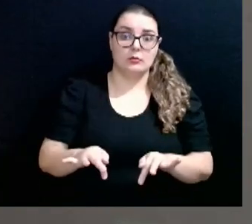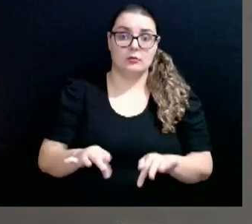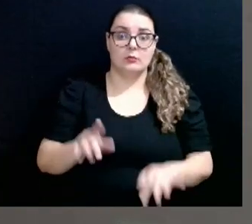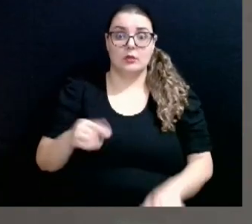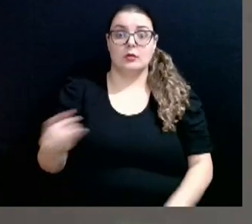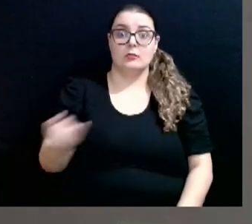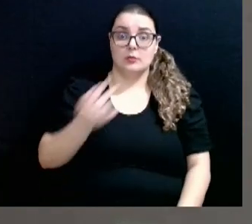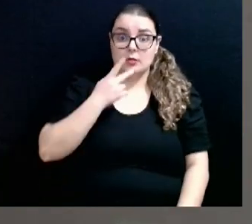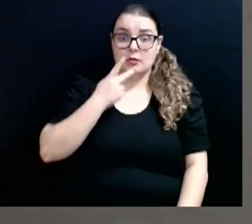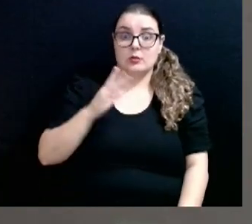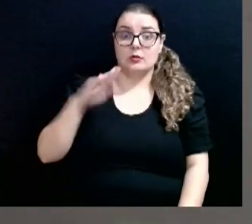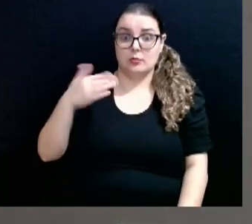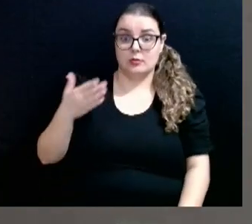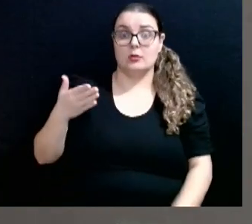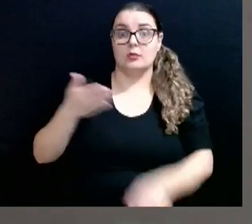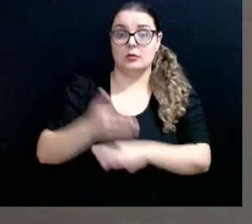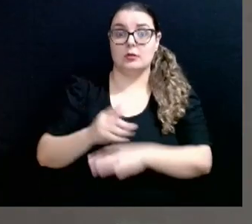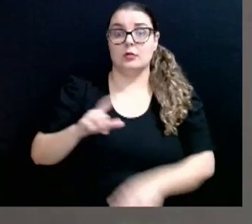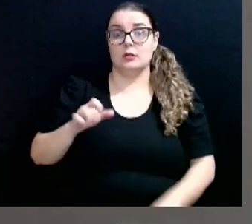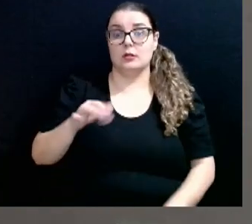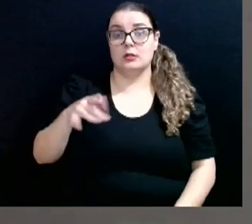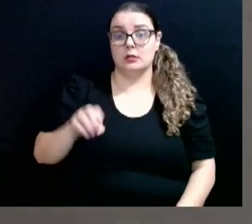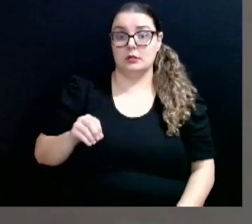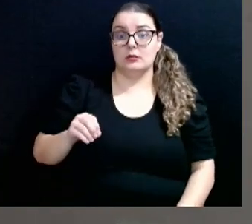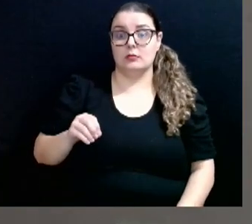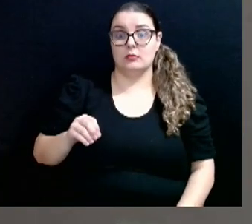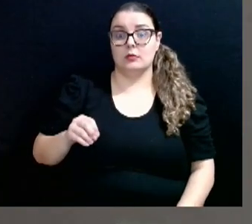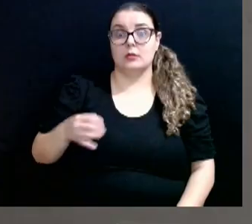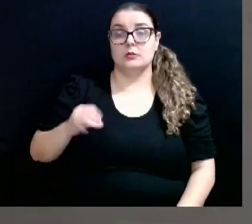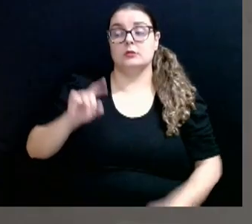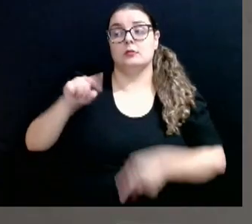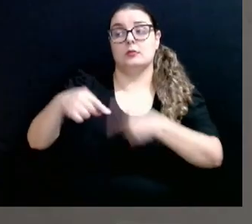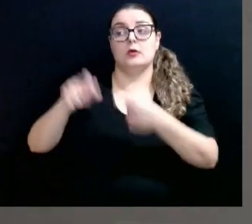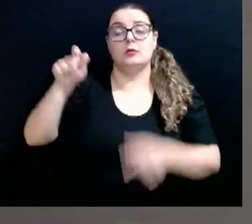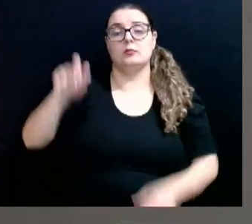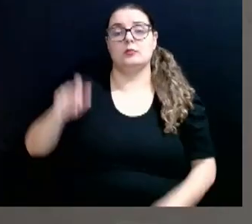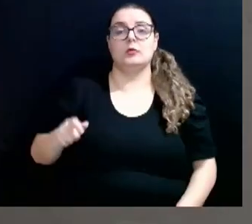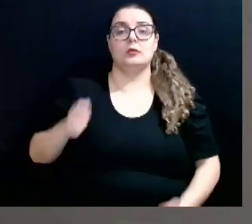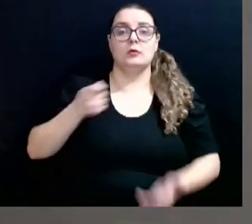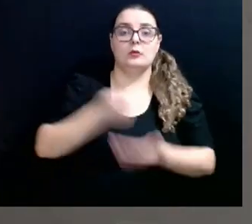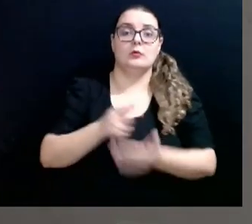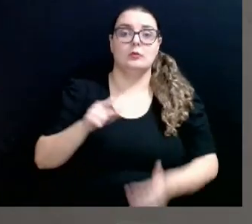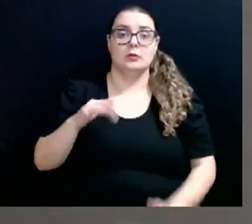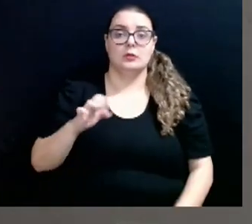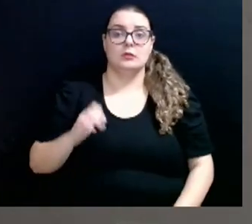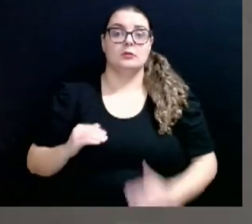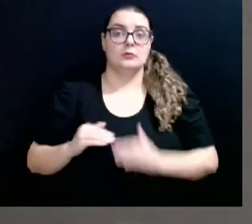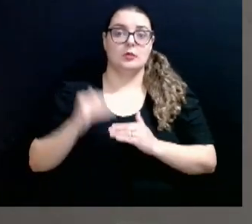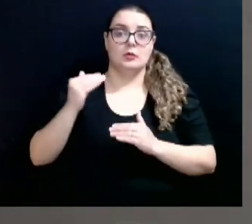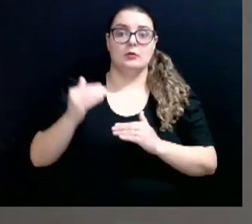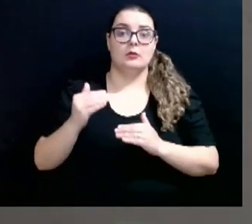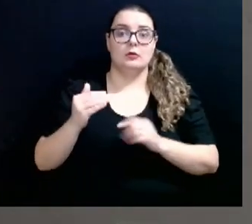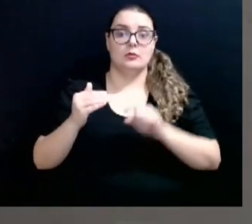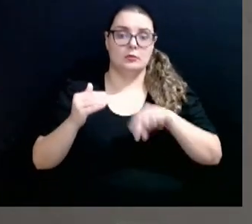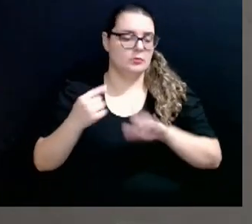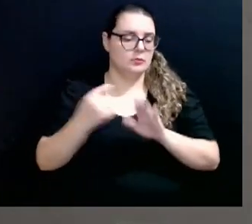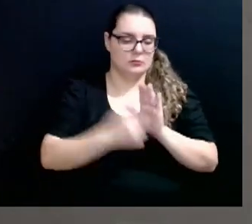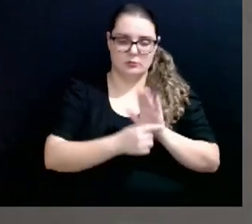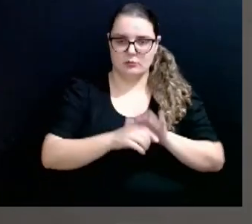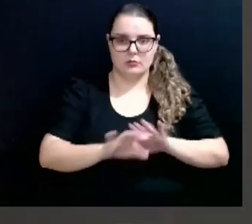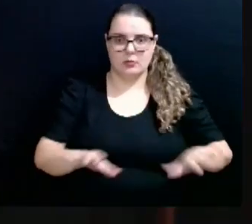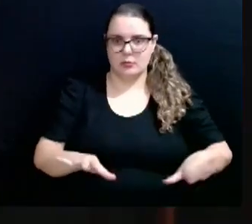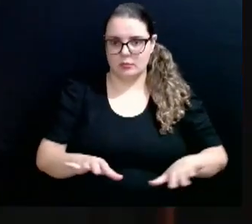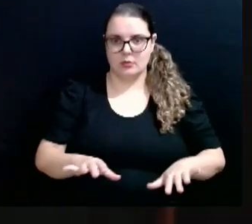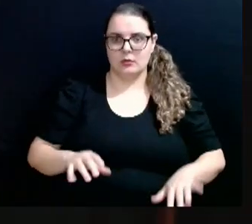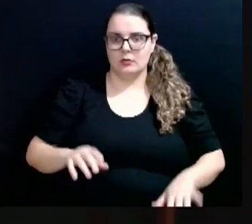está participando de um leilão, automaticamente, se uma outra pessoa dá um lance maior que o seu já foi anulado. Então aquele lance que você deu não